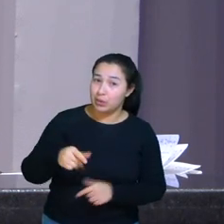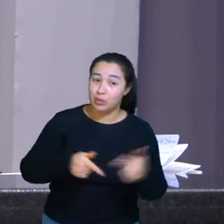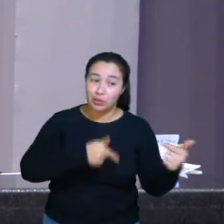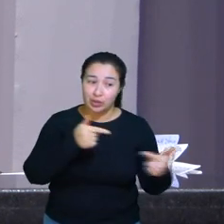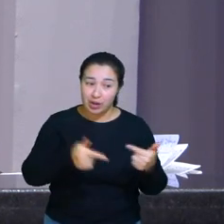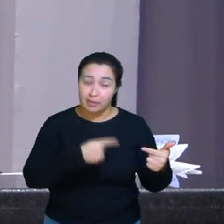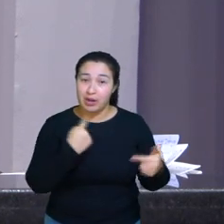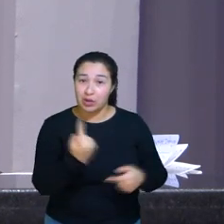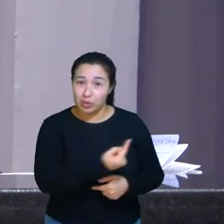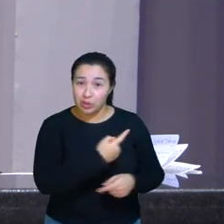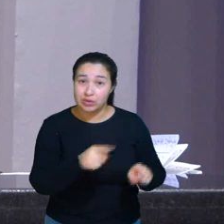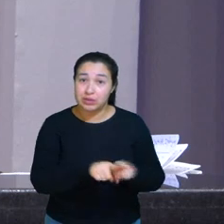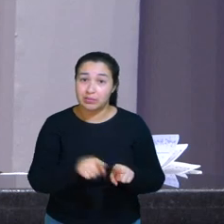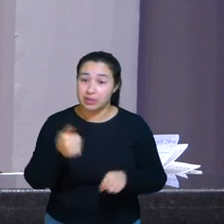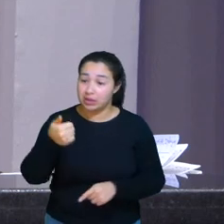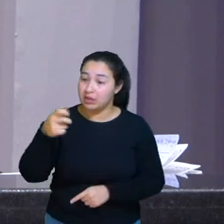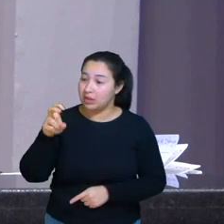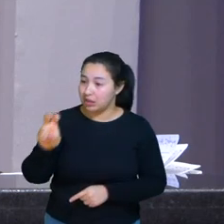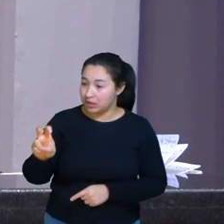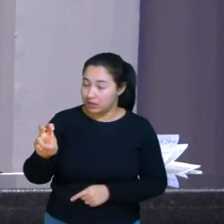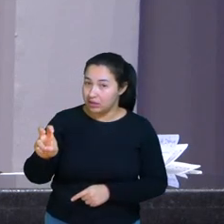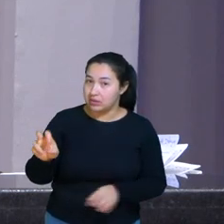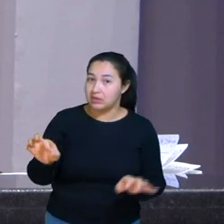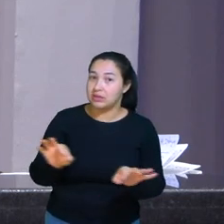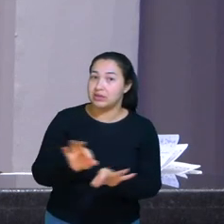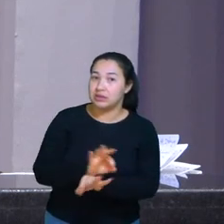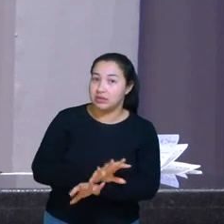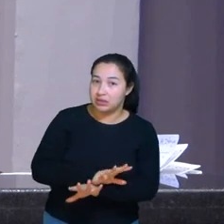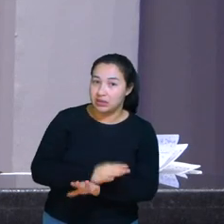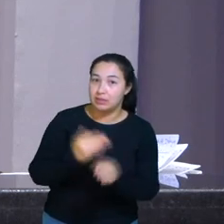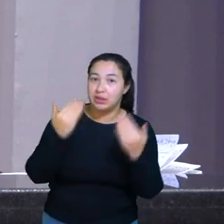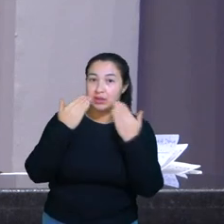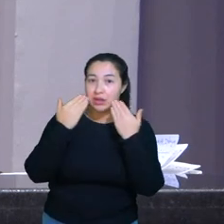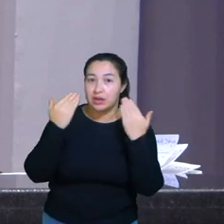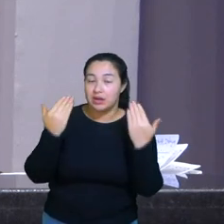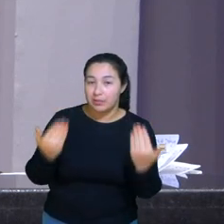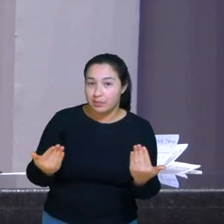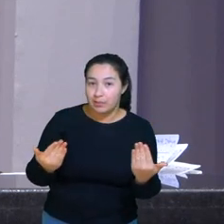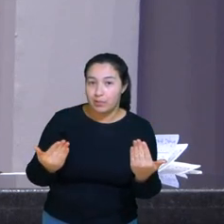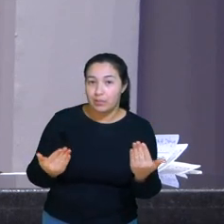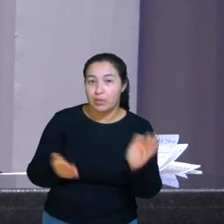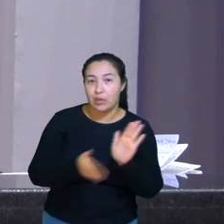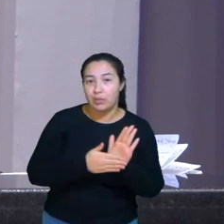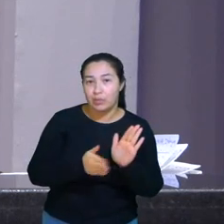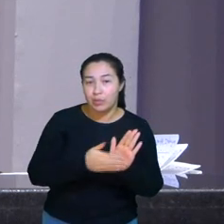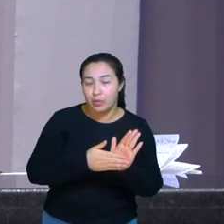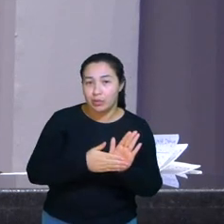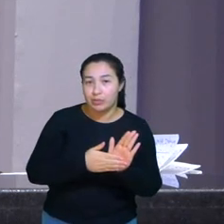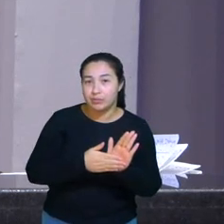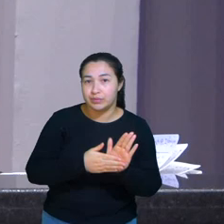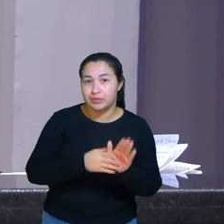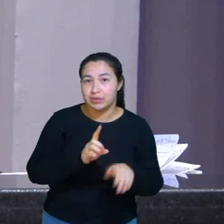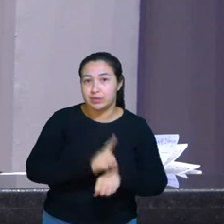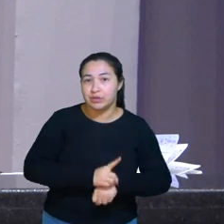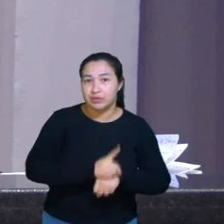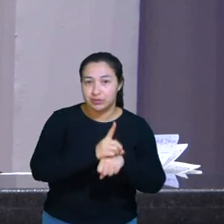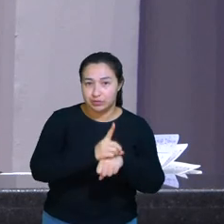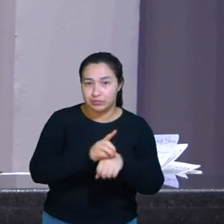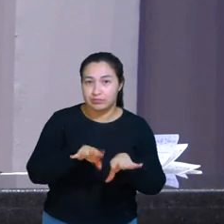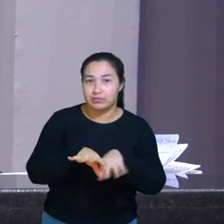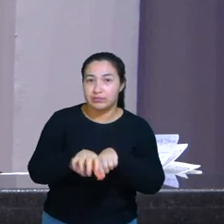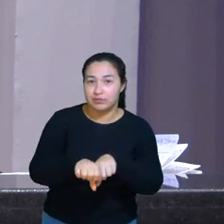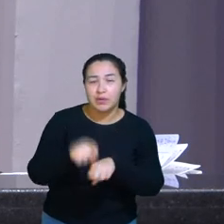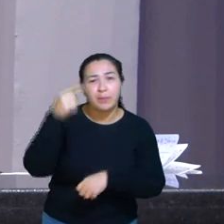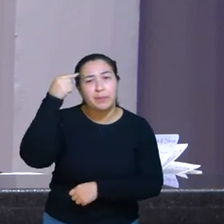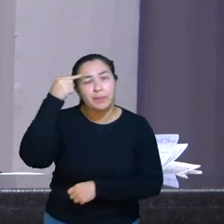e 15 minutos para eh apresentar algumas proposições do ponto da Diretoria de formação para se pensar a